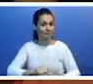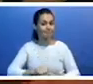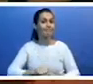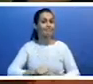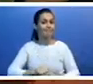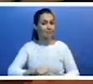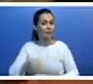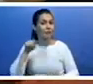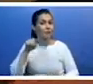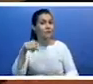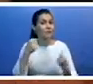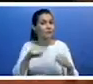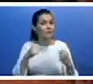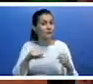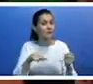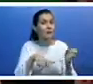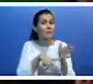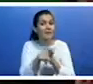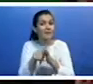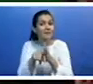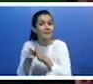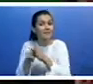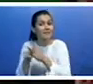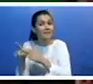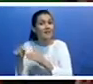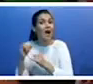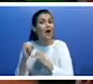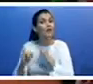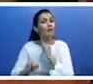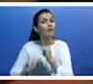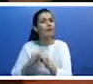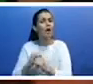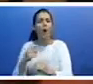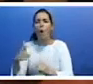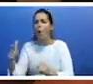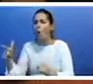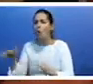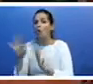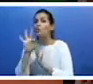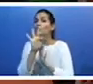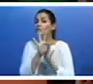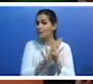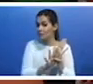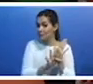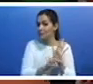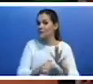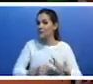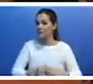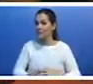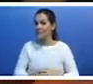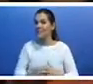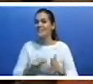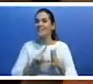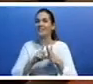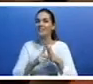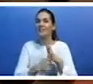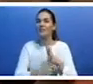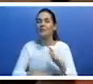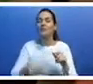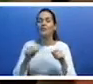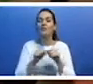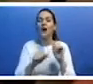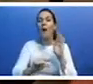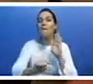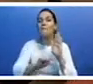Por isso, busque informações nos textos-fonte. Em seguida, passe esse mesmo parágrafo